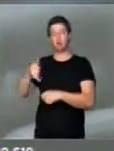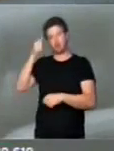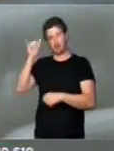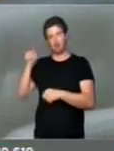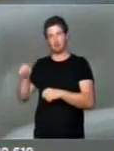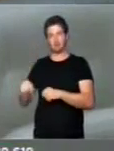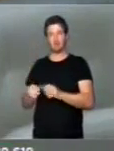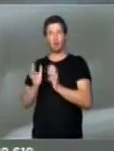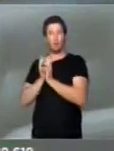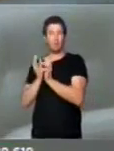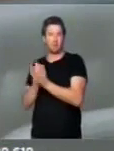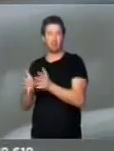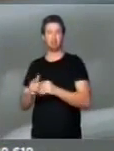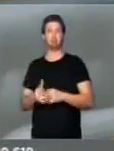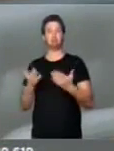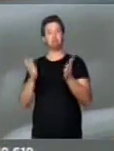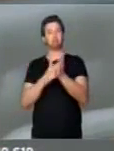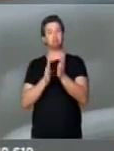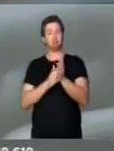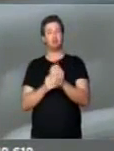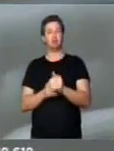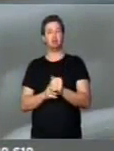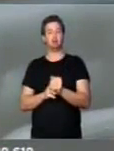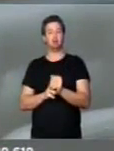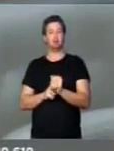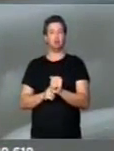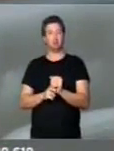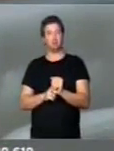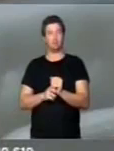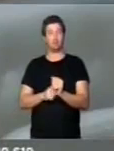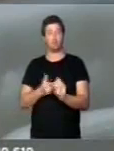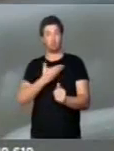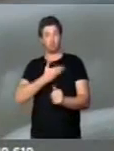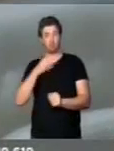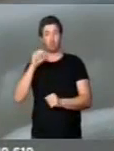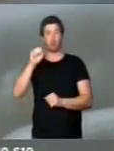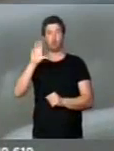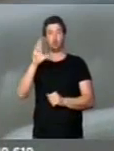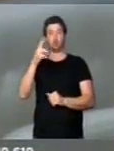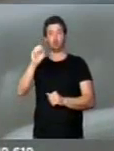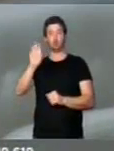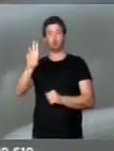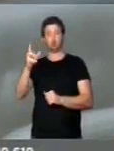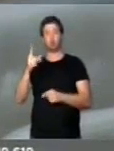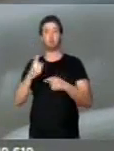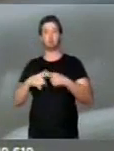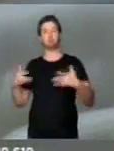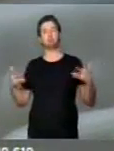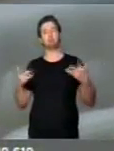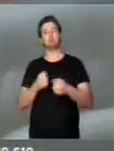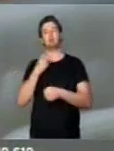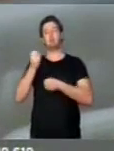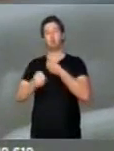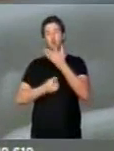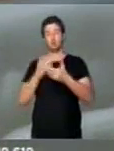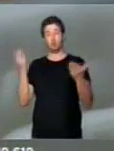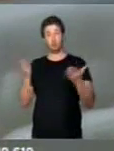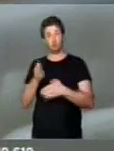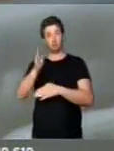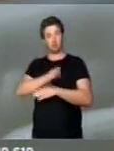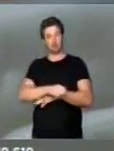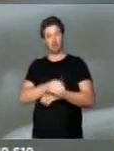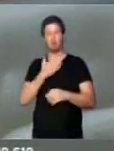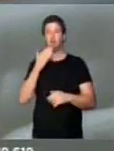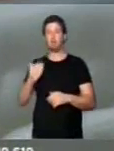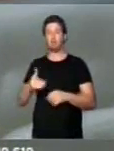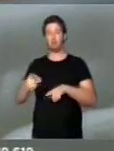pequena comunidade. Então eu quero parabenizar o nosso colega Heitor Schuh pelo brilhante pronunciamento que faz na tarde de hoje em favor